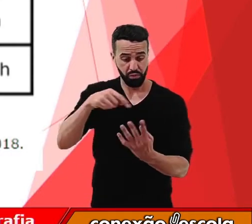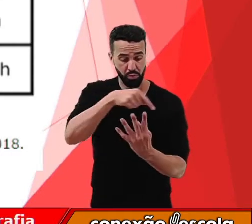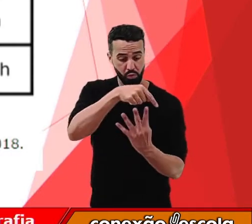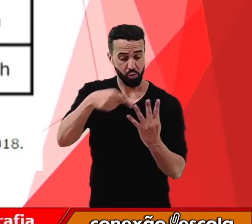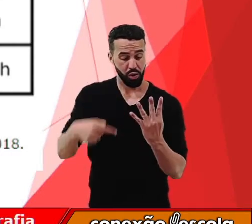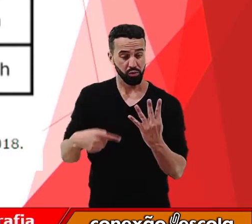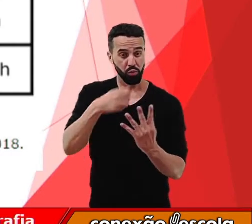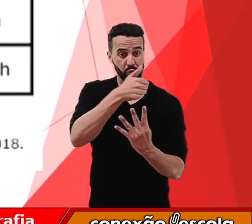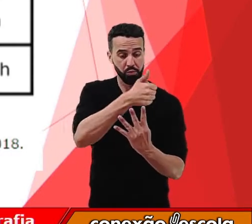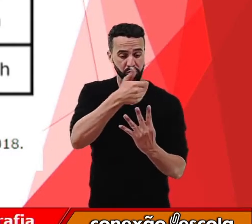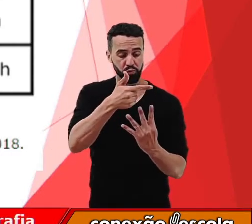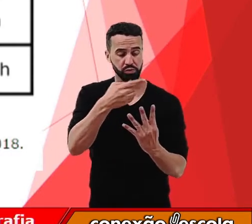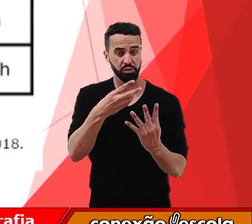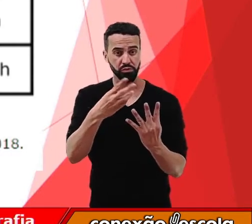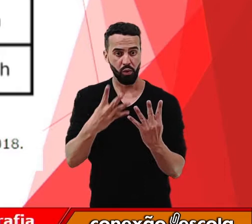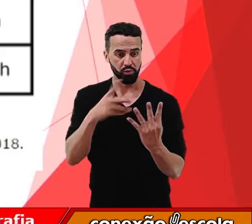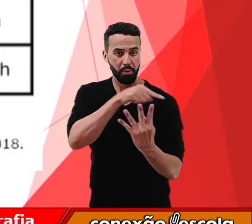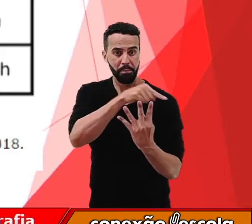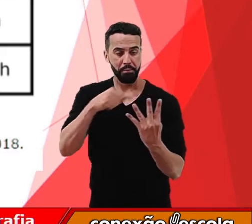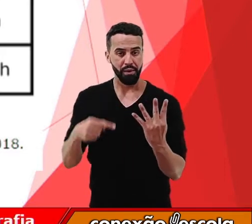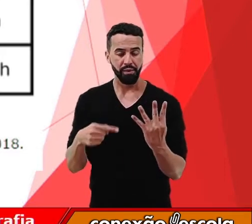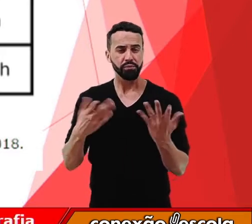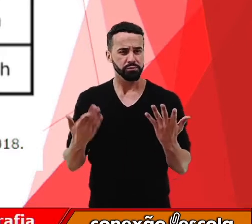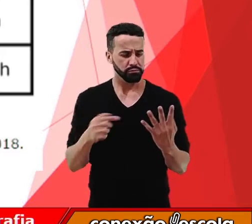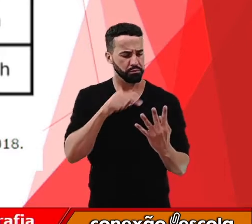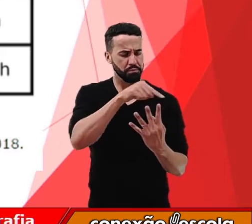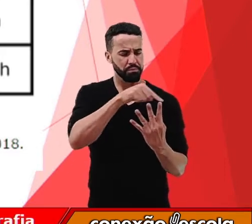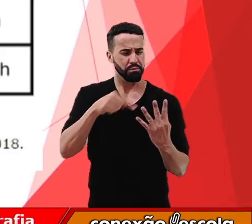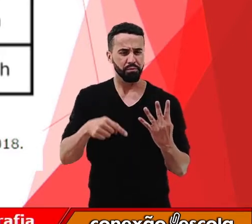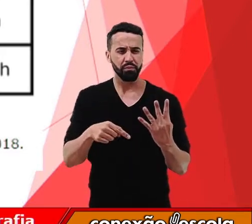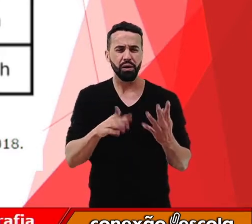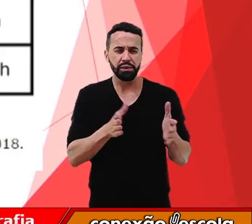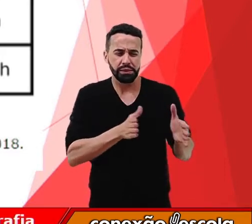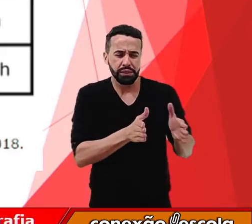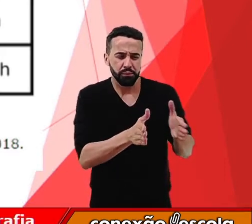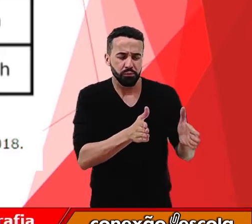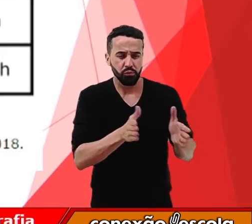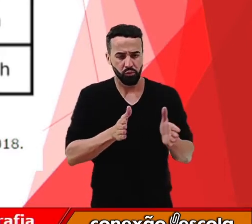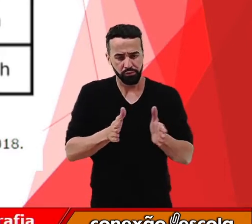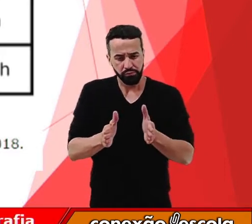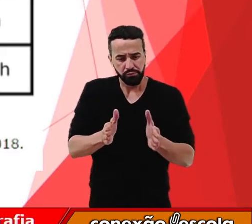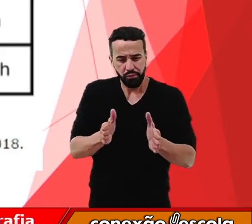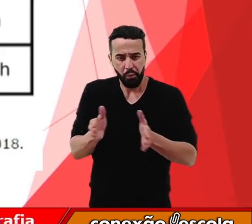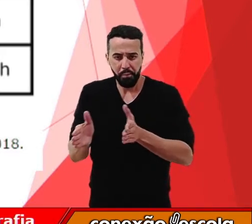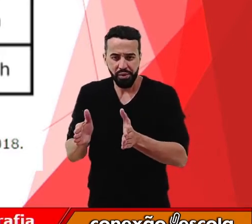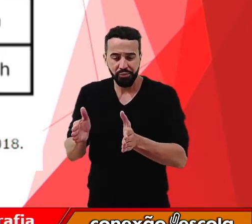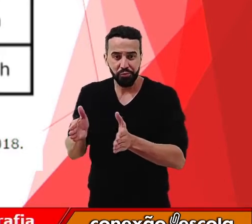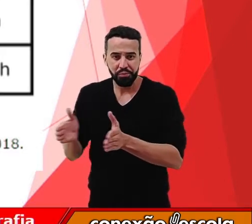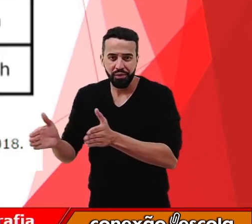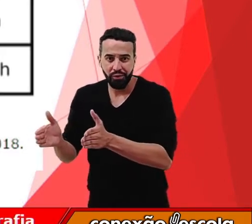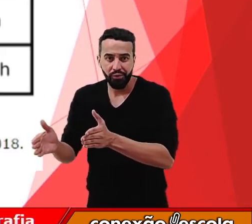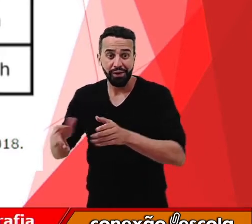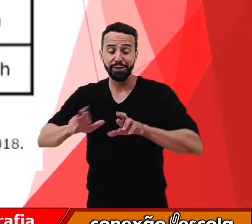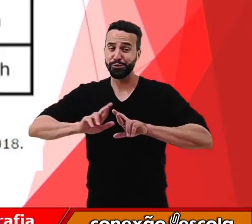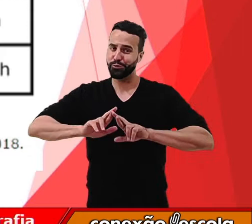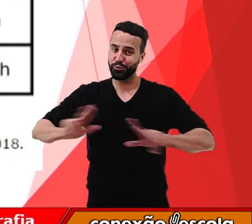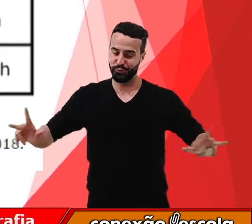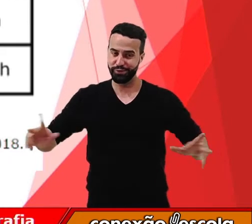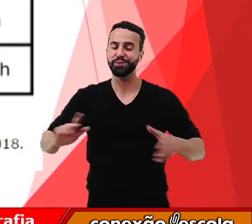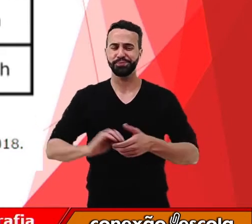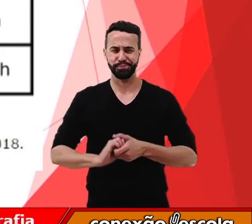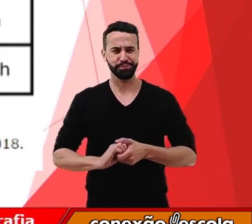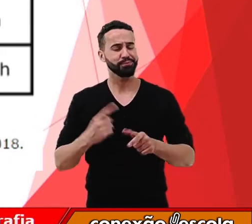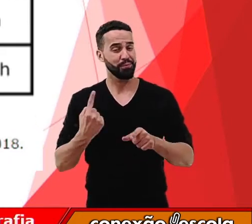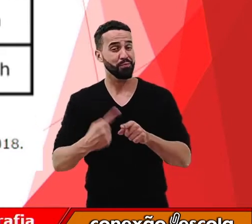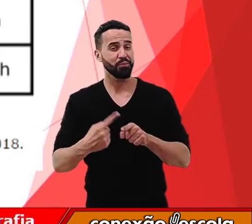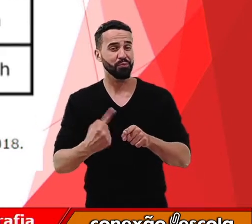fases, percebemos que a duração de cada uma dessas fases é diferente. E isso se dá justamente